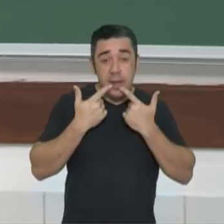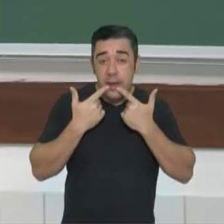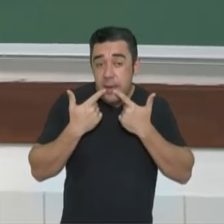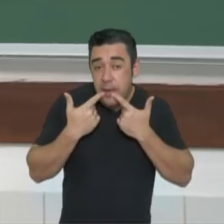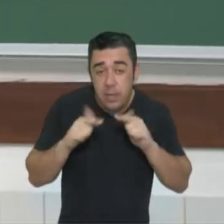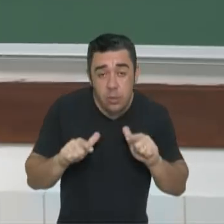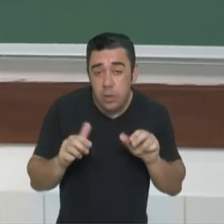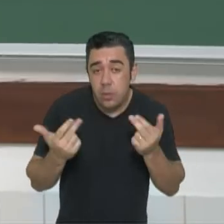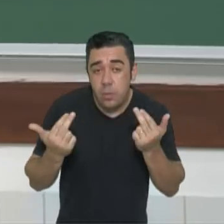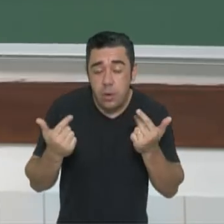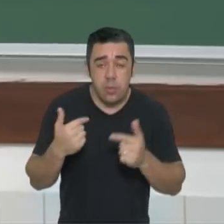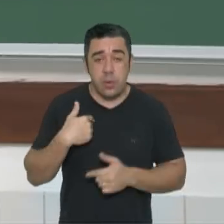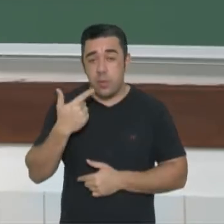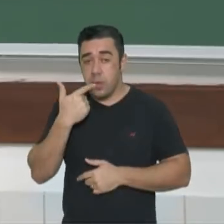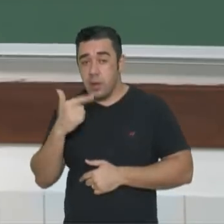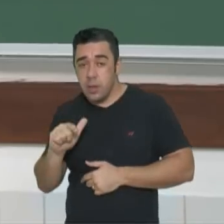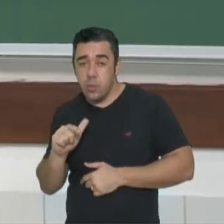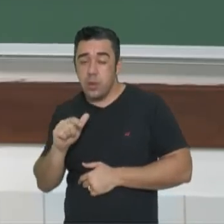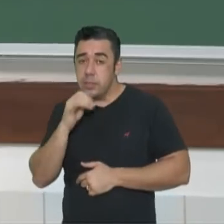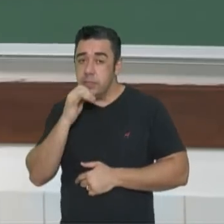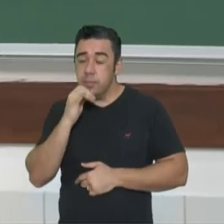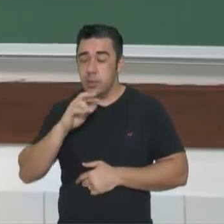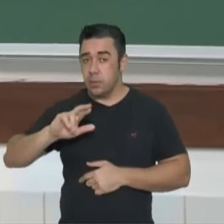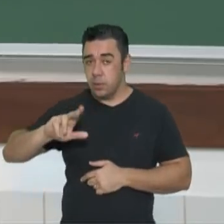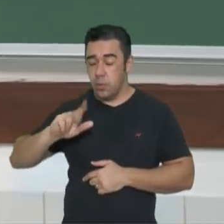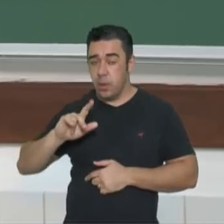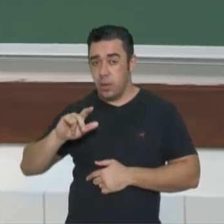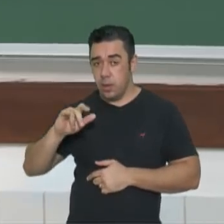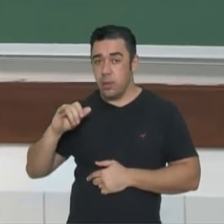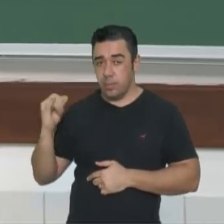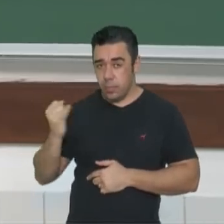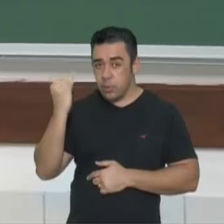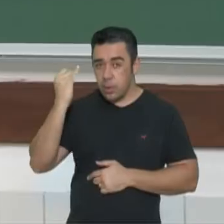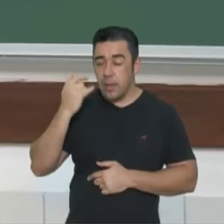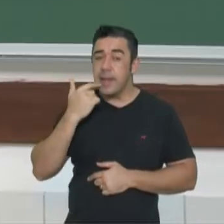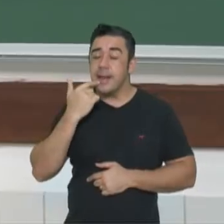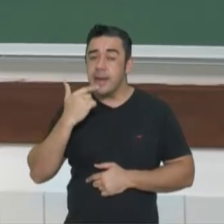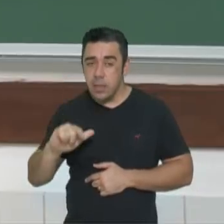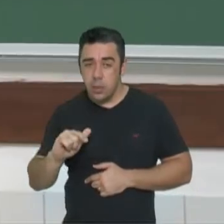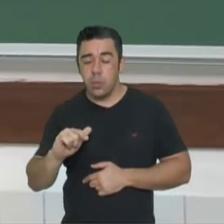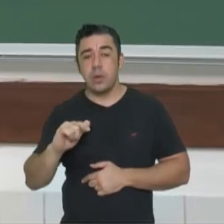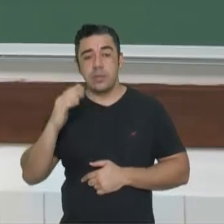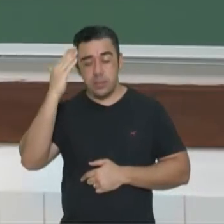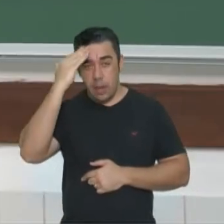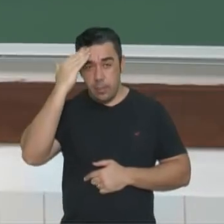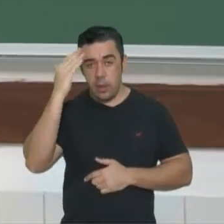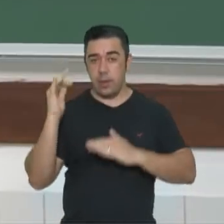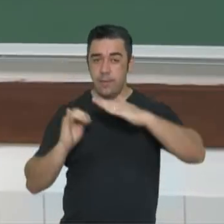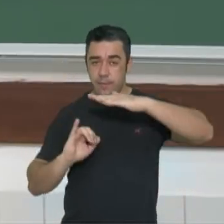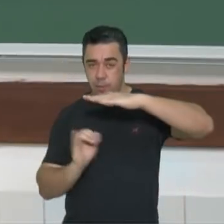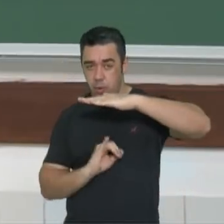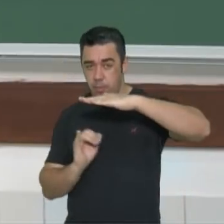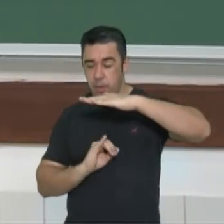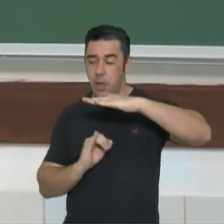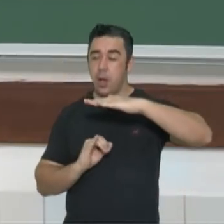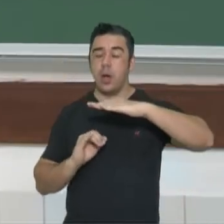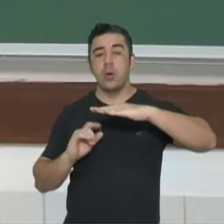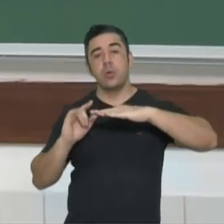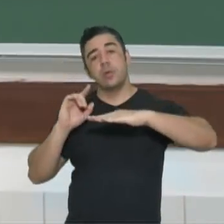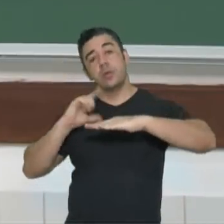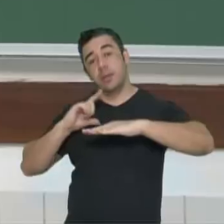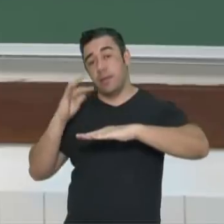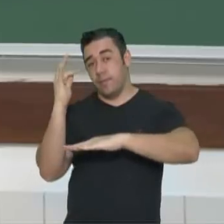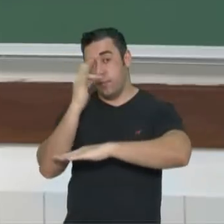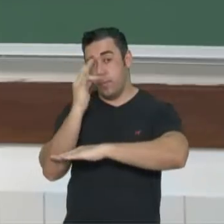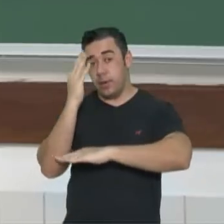maneira. Quando eu vou usar uma língua, não estou dizendo que elas não são importantes, todas têm o mesmo nível, mas saber usar uma de acordo com a situação. Lembra da